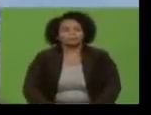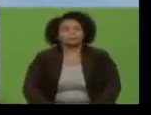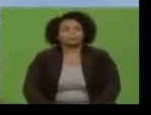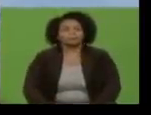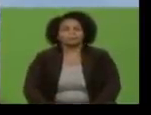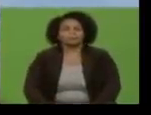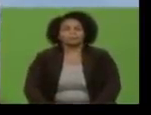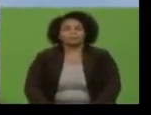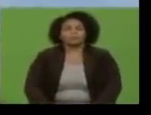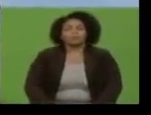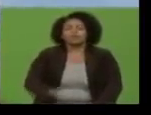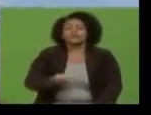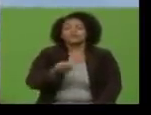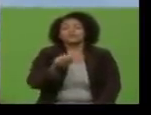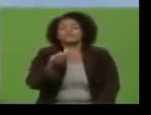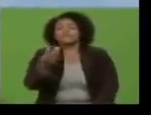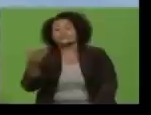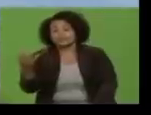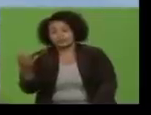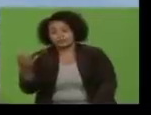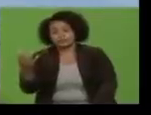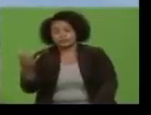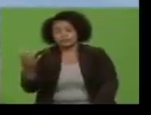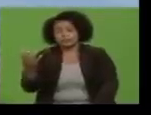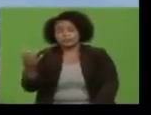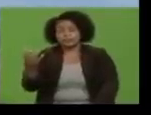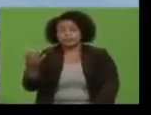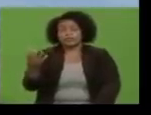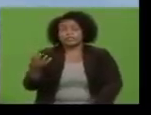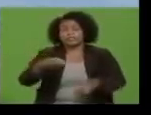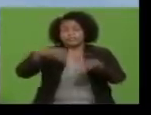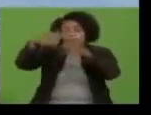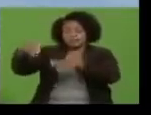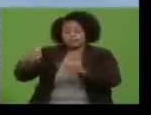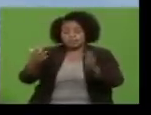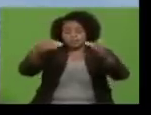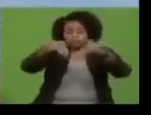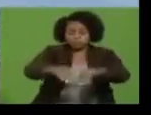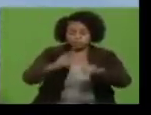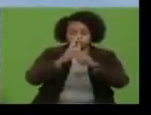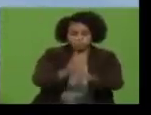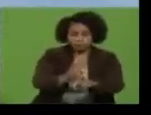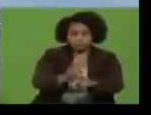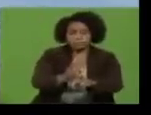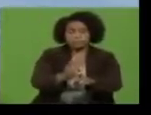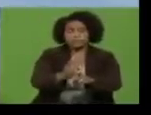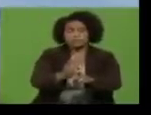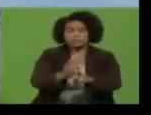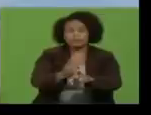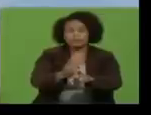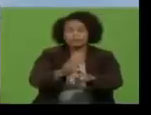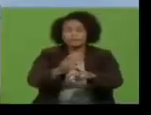Alargamento do número de participantes em cerimônias fúnebres para um máximo de 50 pessoas,